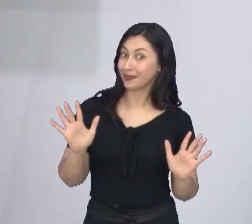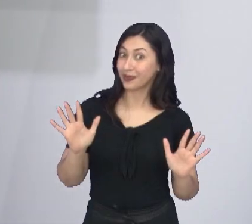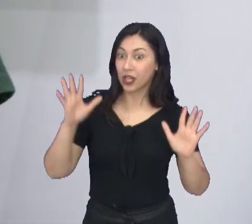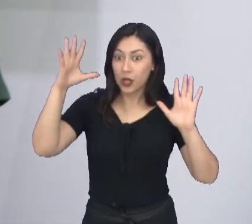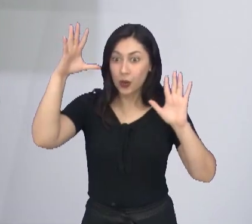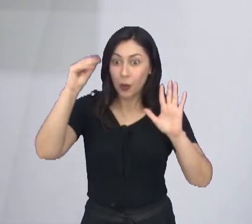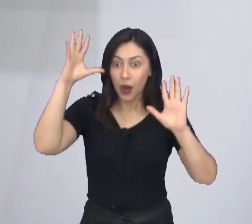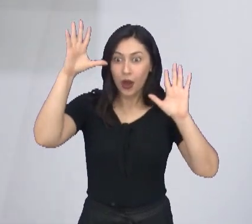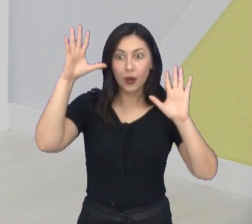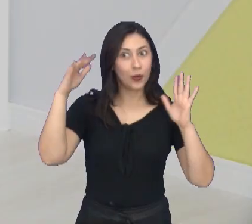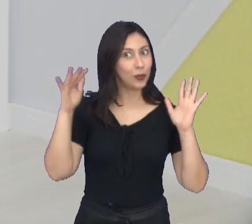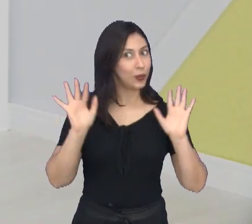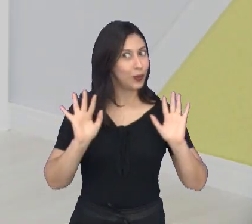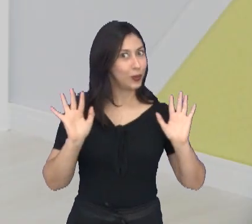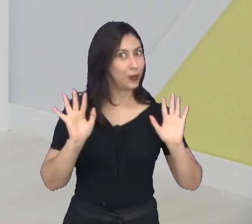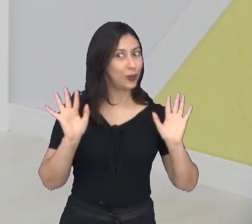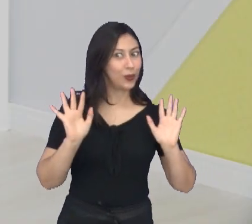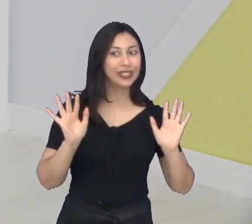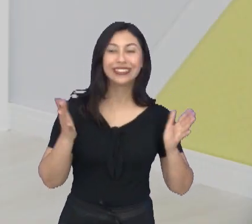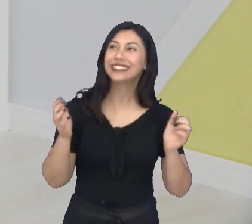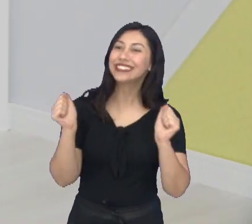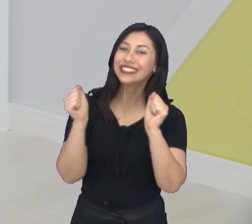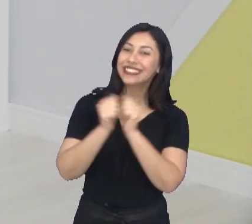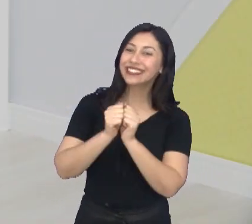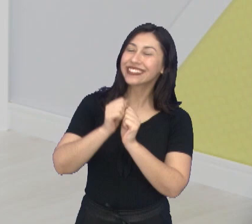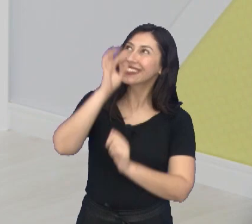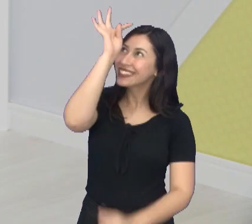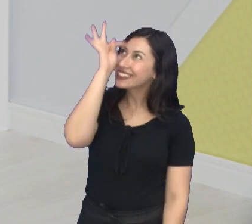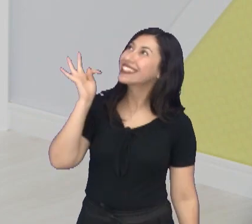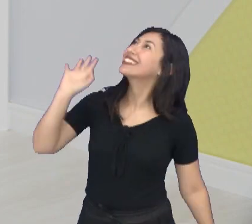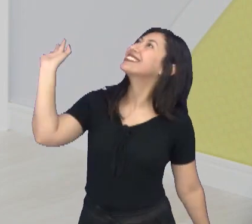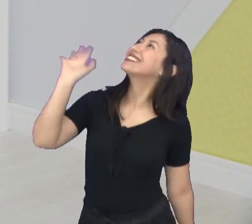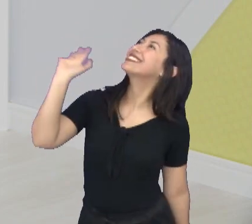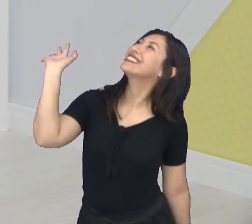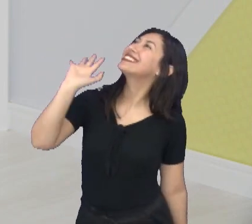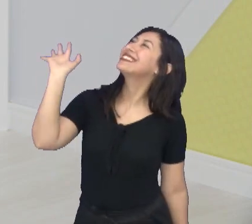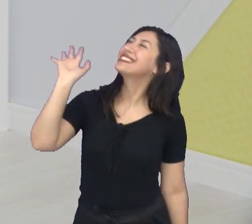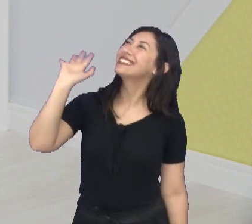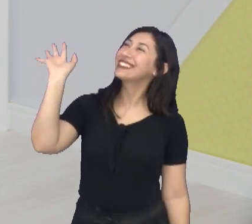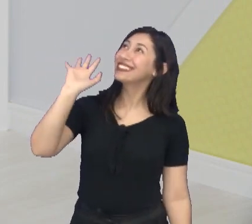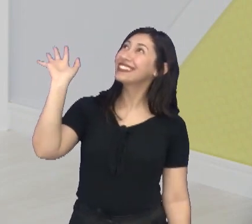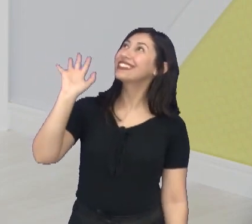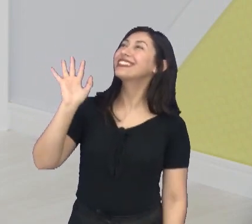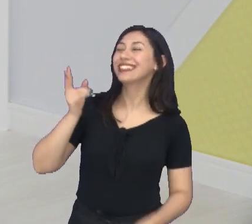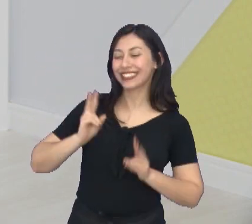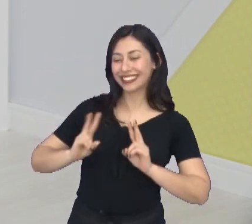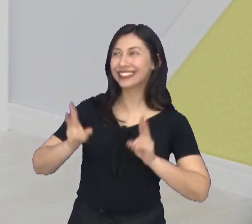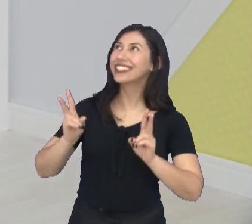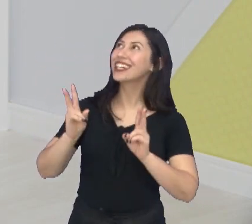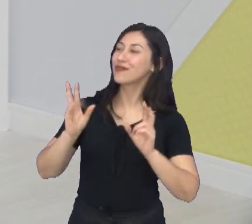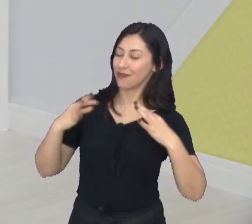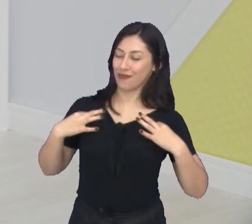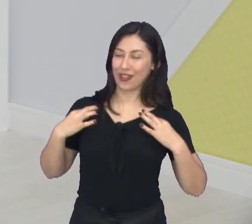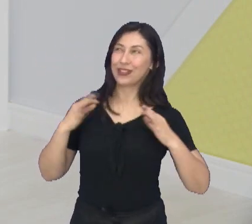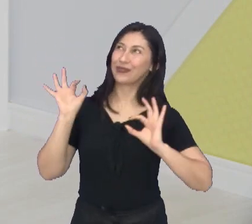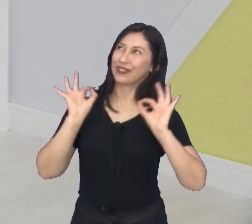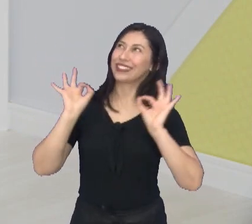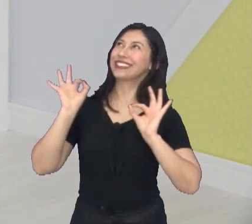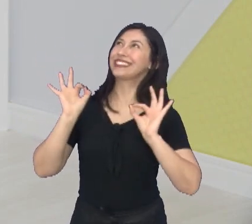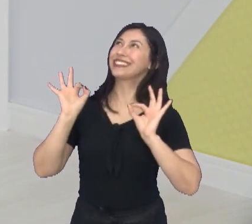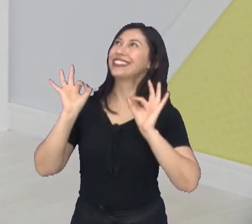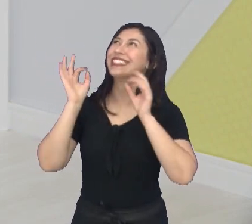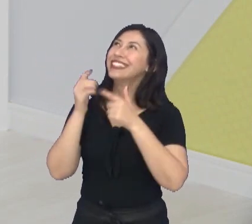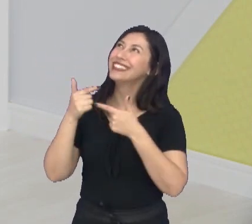é. que perigo, hein? E aqui com a gente também a Tamires Caetano, tá com a gente, sempre bem trajada, a nossa